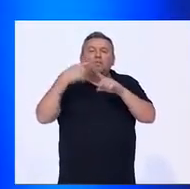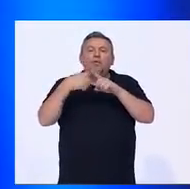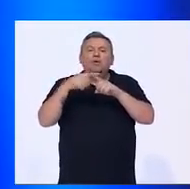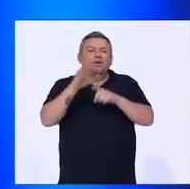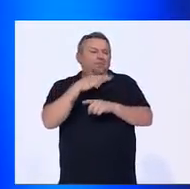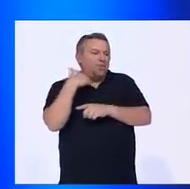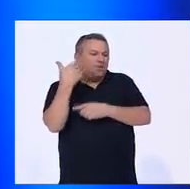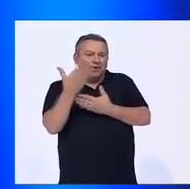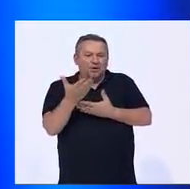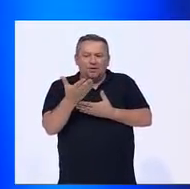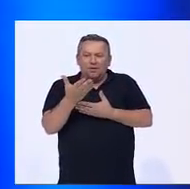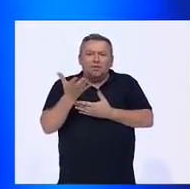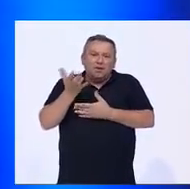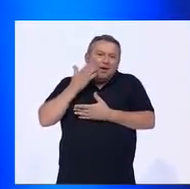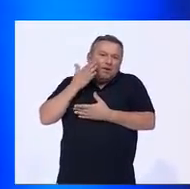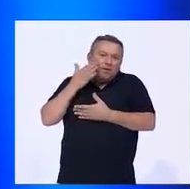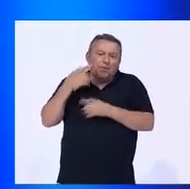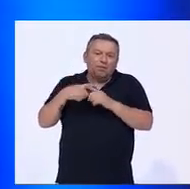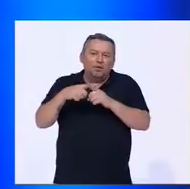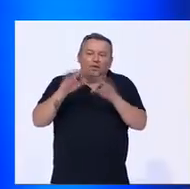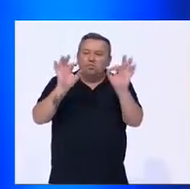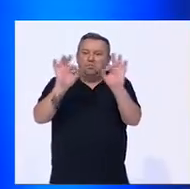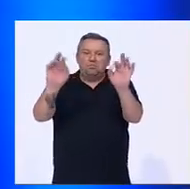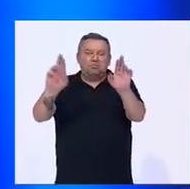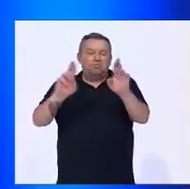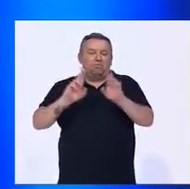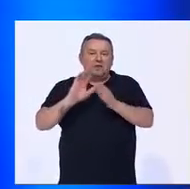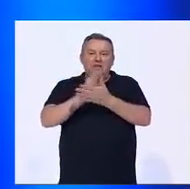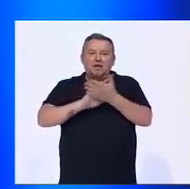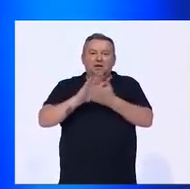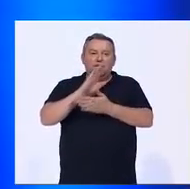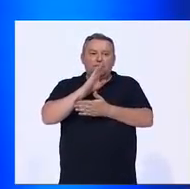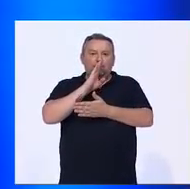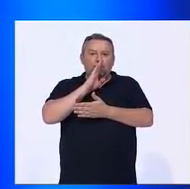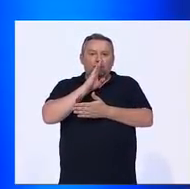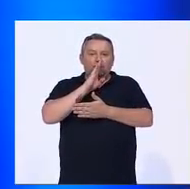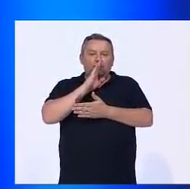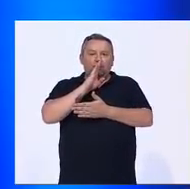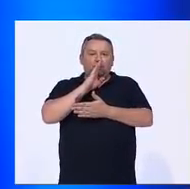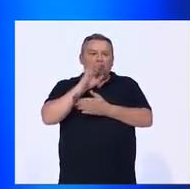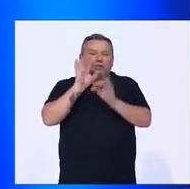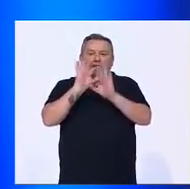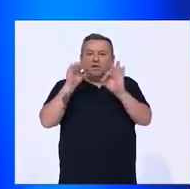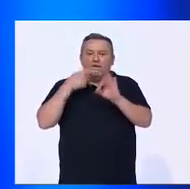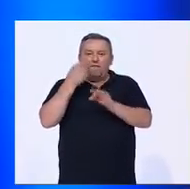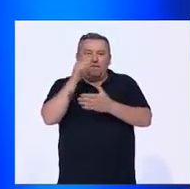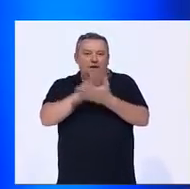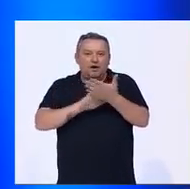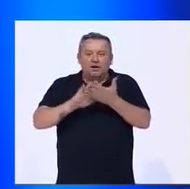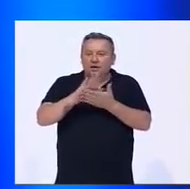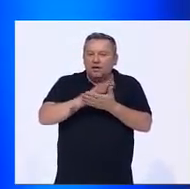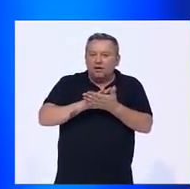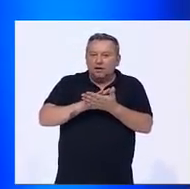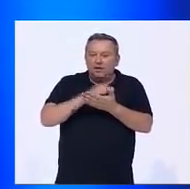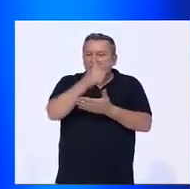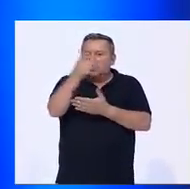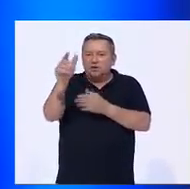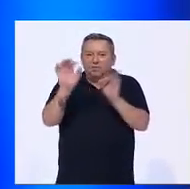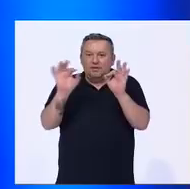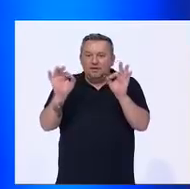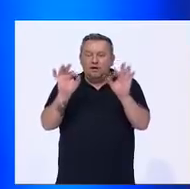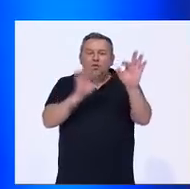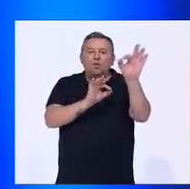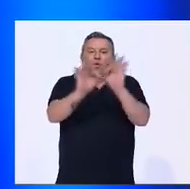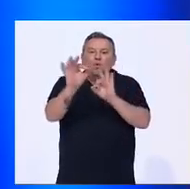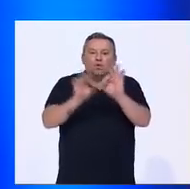morreu, eu queria saber. Ninguém responde no governo brasileiro sobre esses episódios. Quer dizer, nós não temos, nessa área, pelo menos